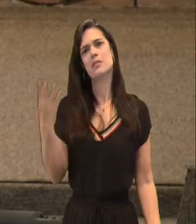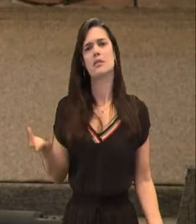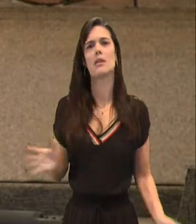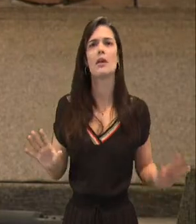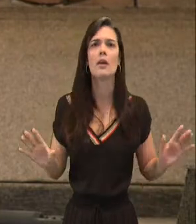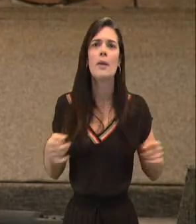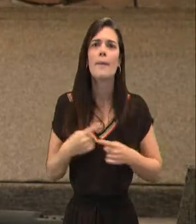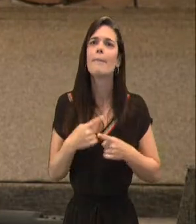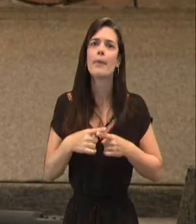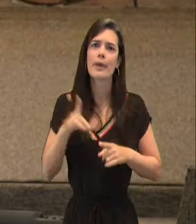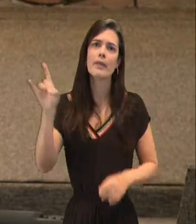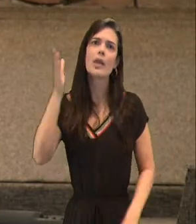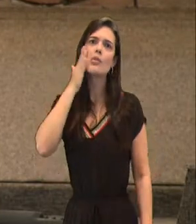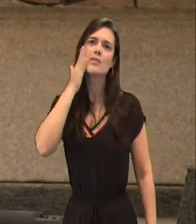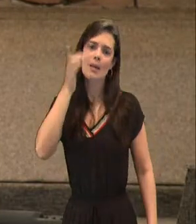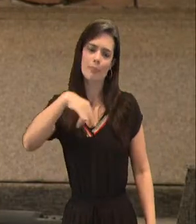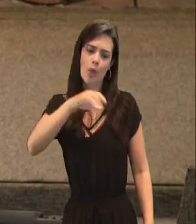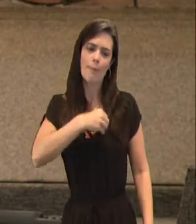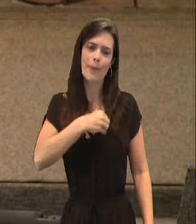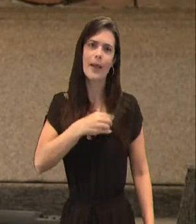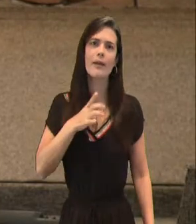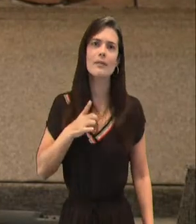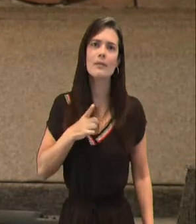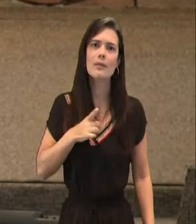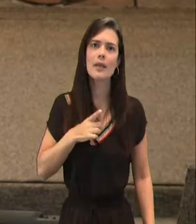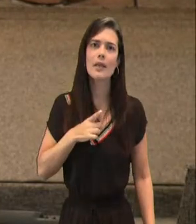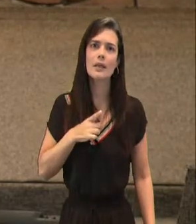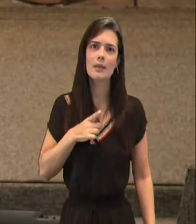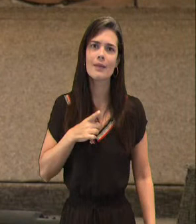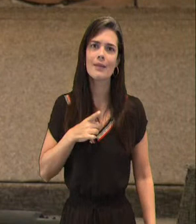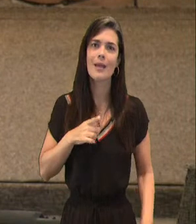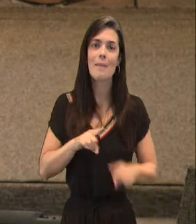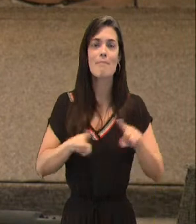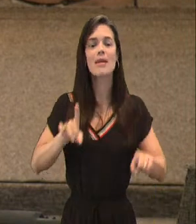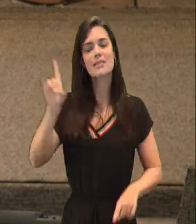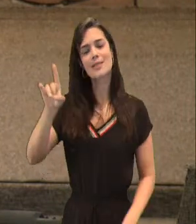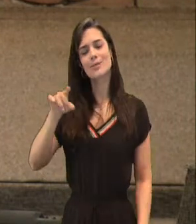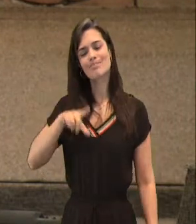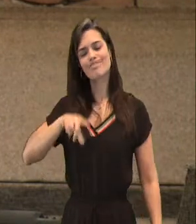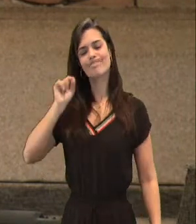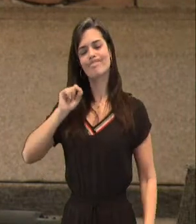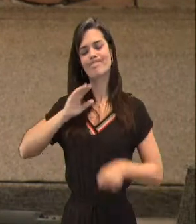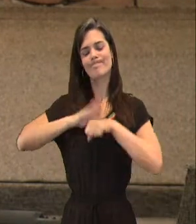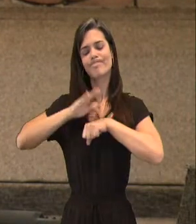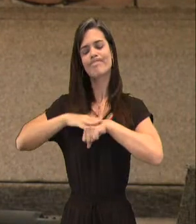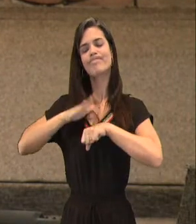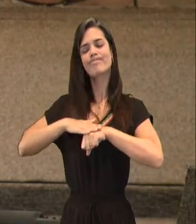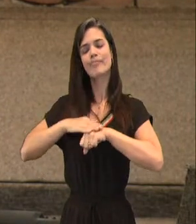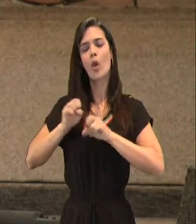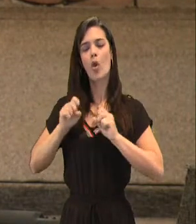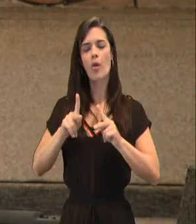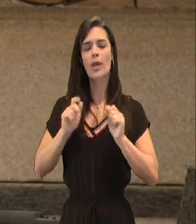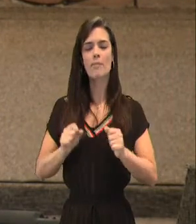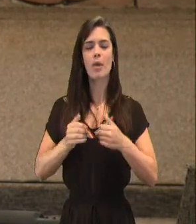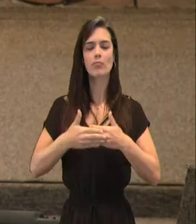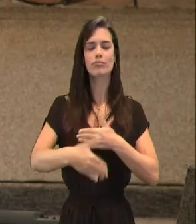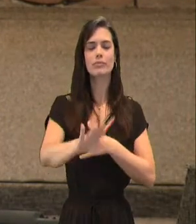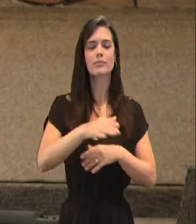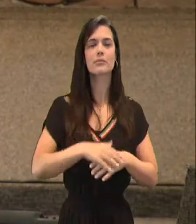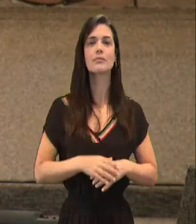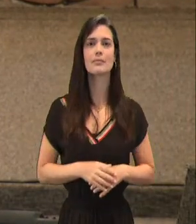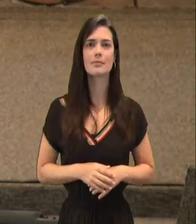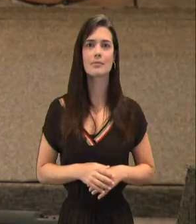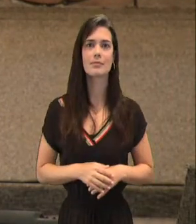a exclusão, o abandono das nossas dívidas diante de Deus, estamos reconhecendo a necessidade de